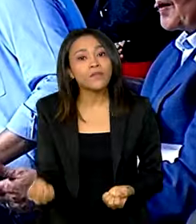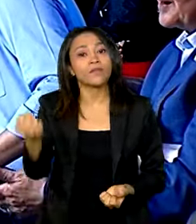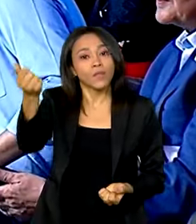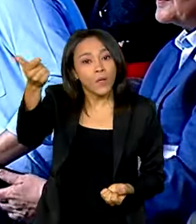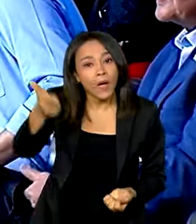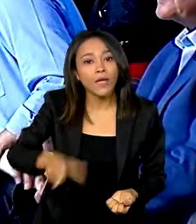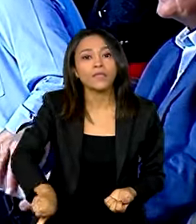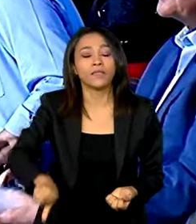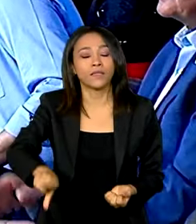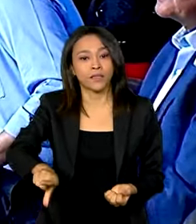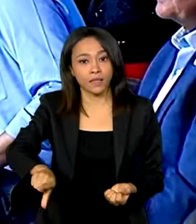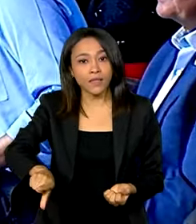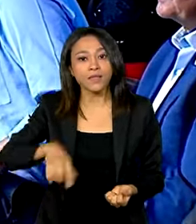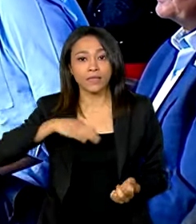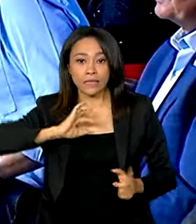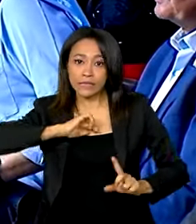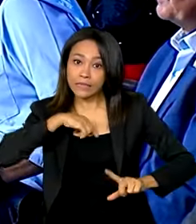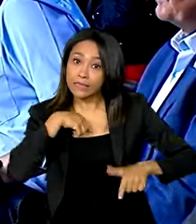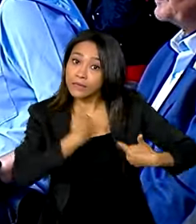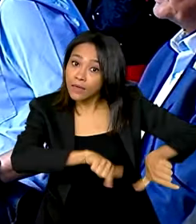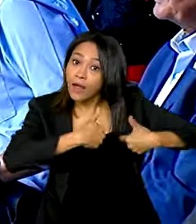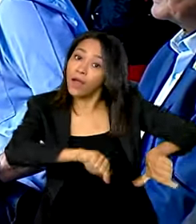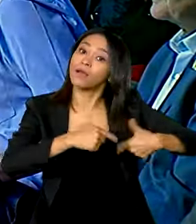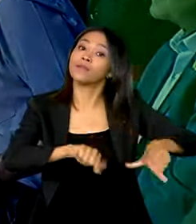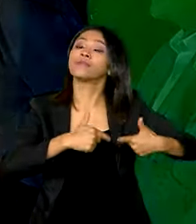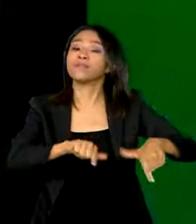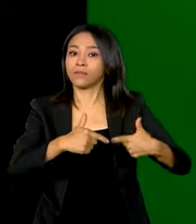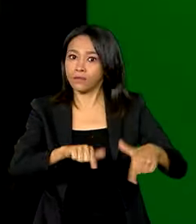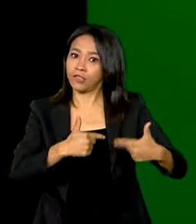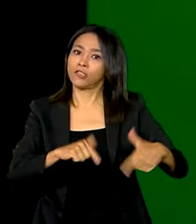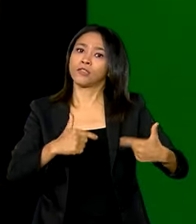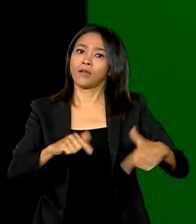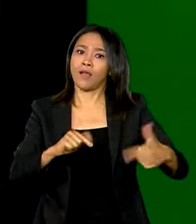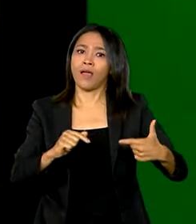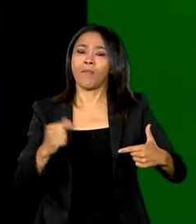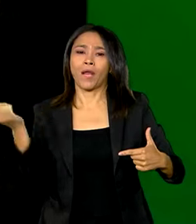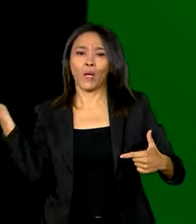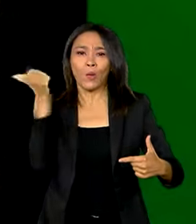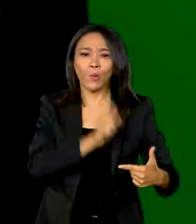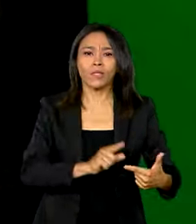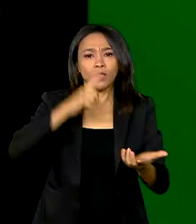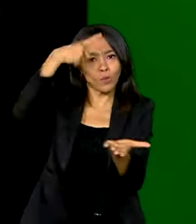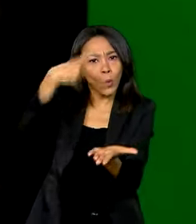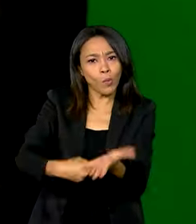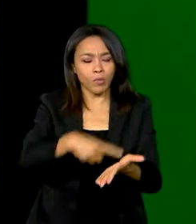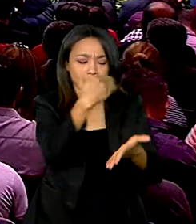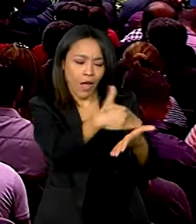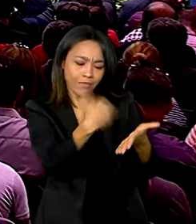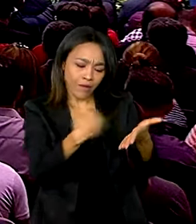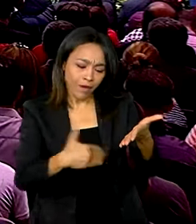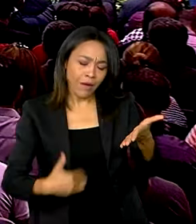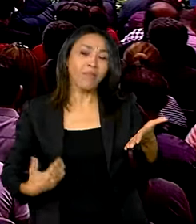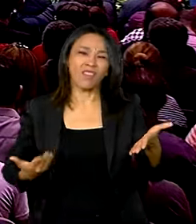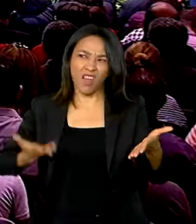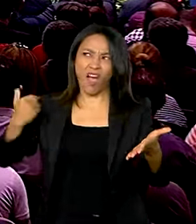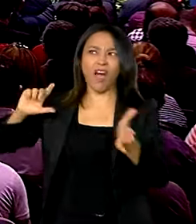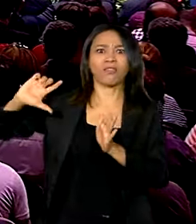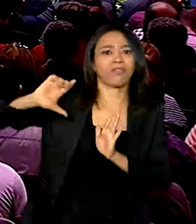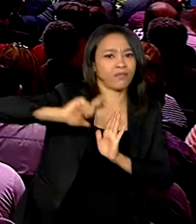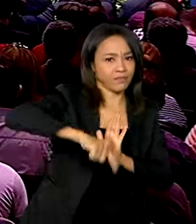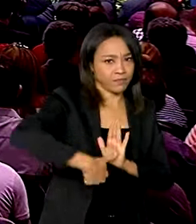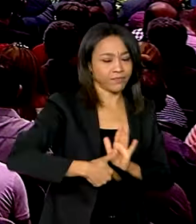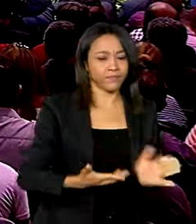vamos mais uma vez trabalhar para superar essa agenda, que é uma agenda atrasada. Já o Ministério